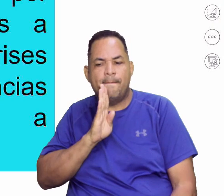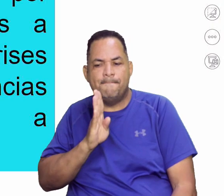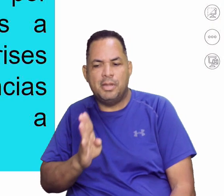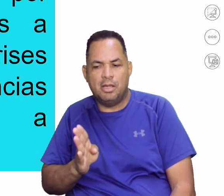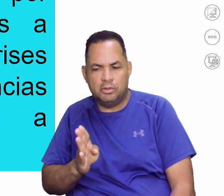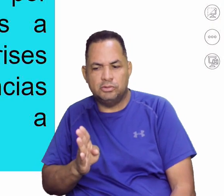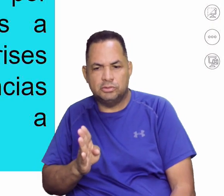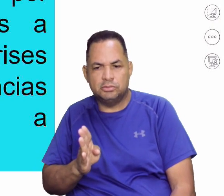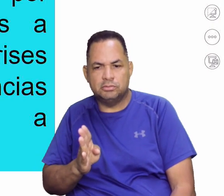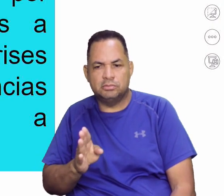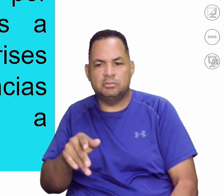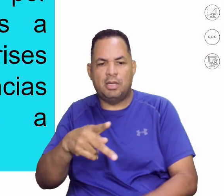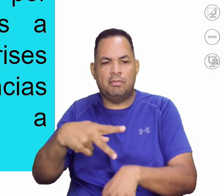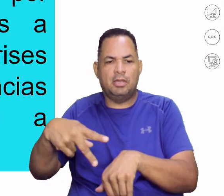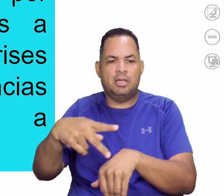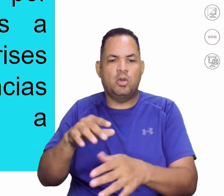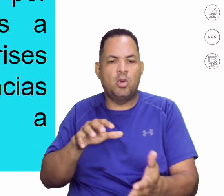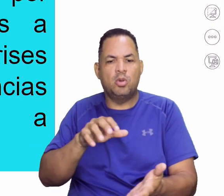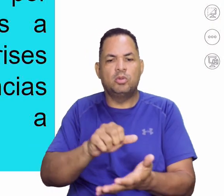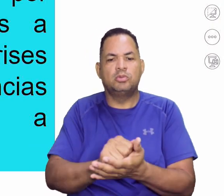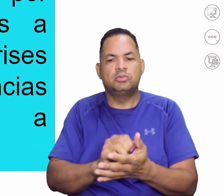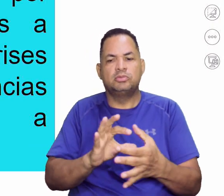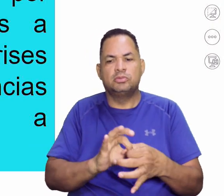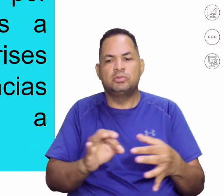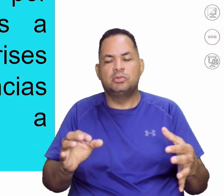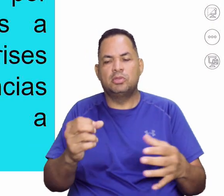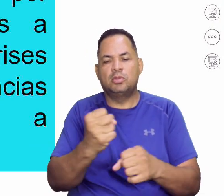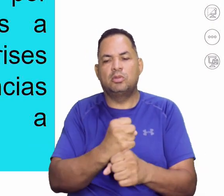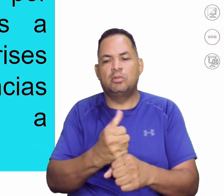país conquistou sua independência em